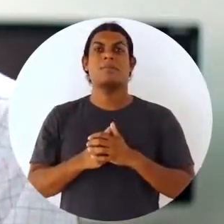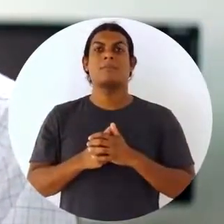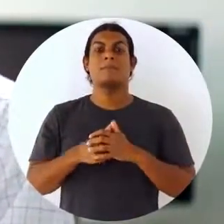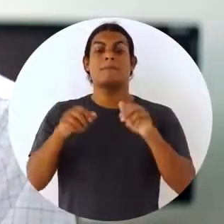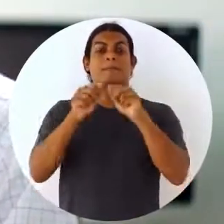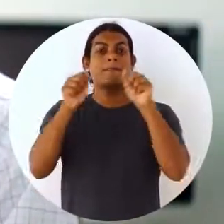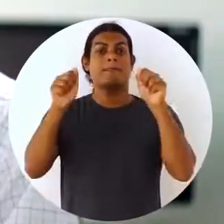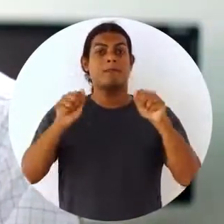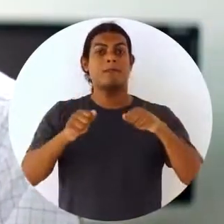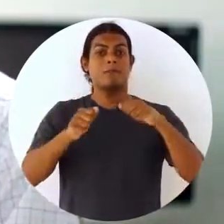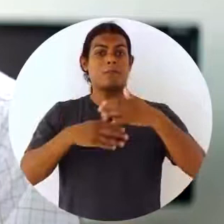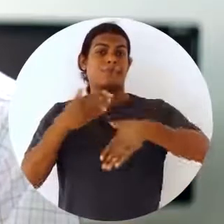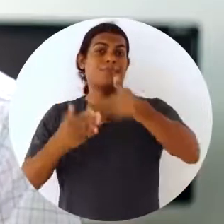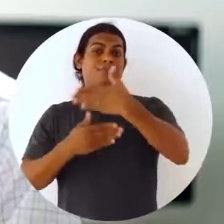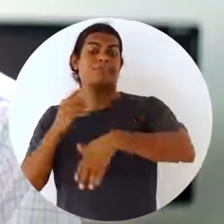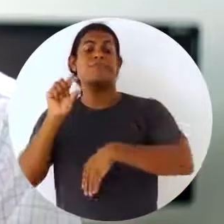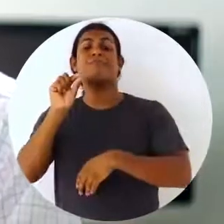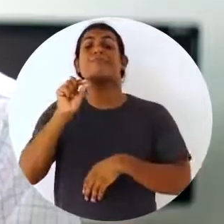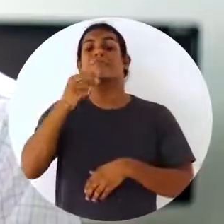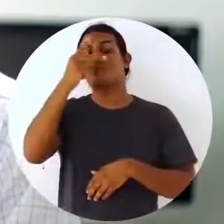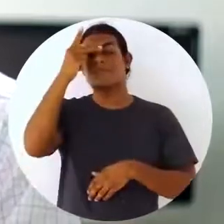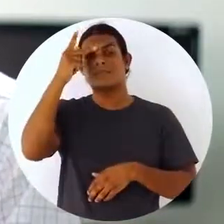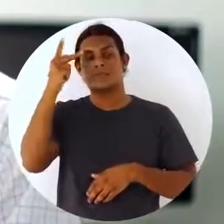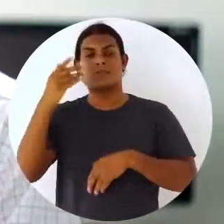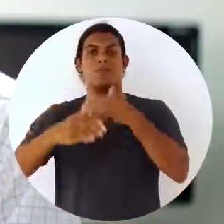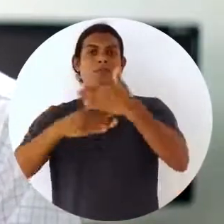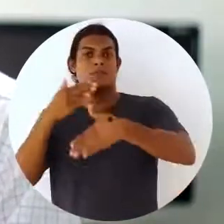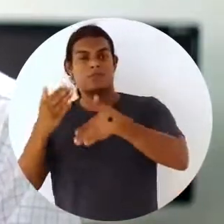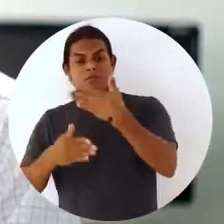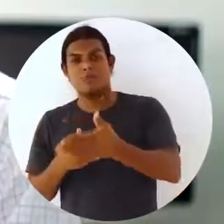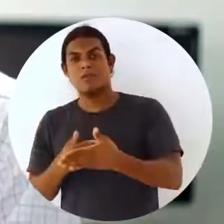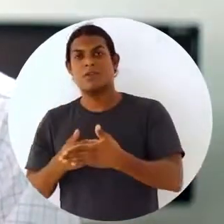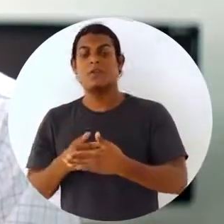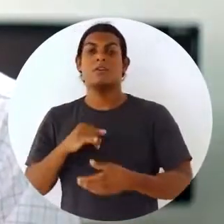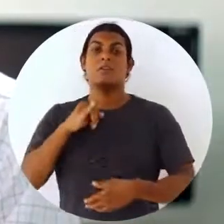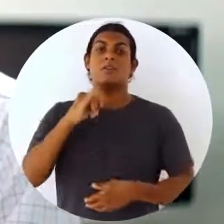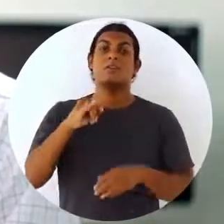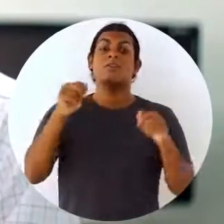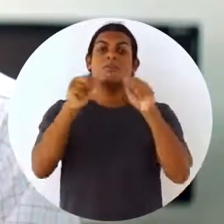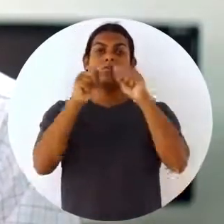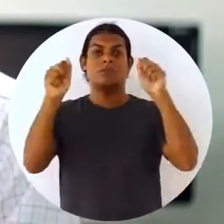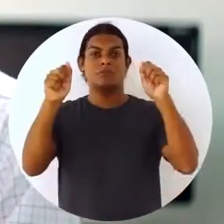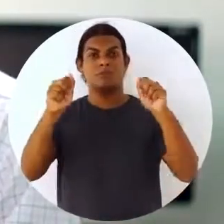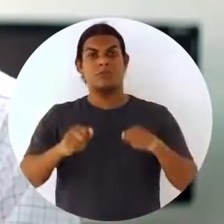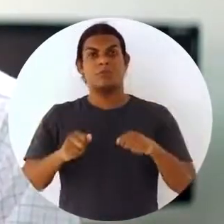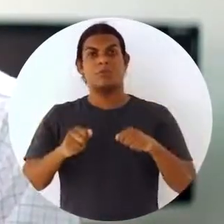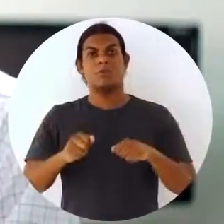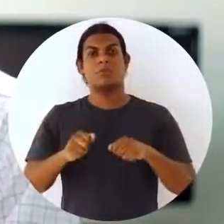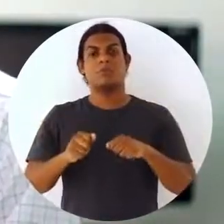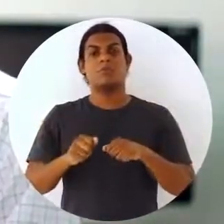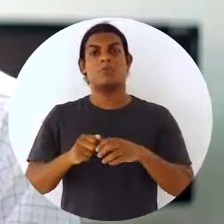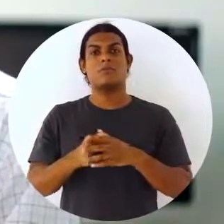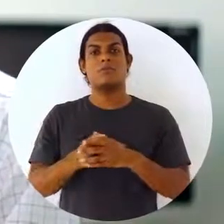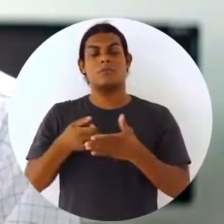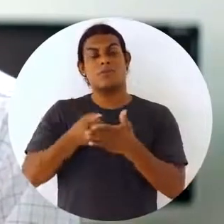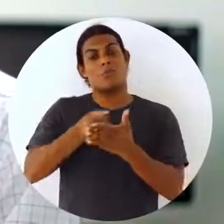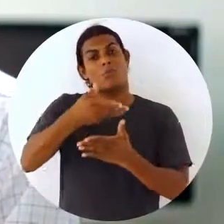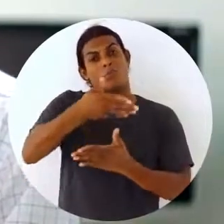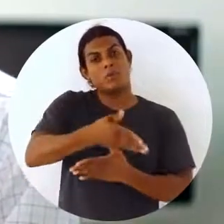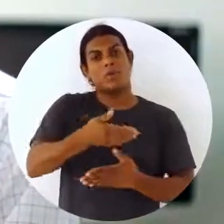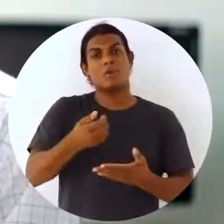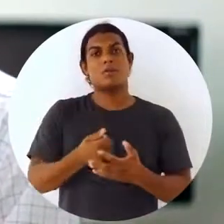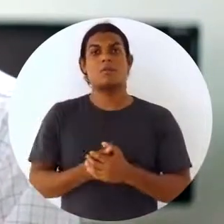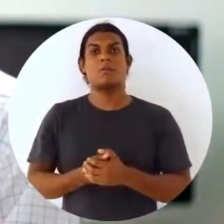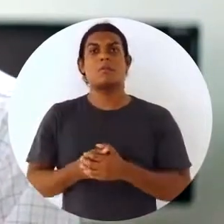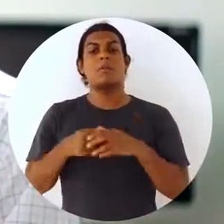desenvolvido, se for quem vai desenvolvê-lo, se for um sistema que eu vou adquirir, eu preciso ter todo esse